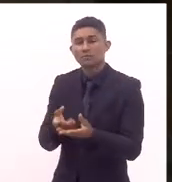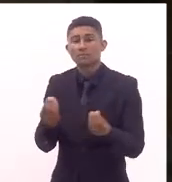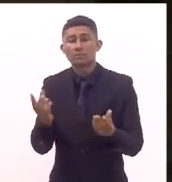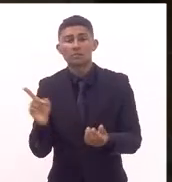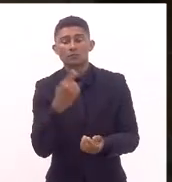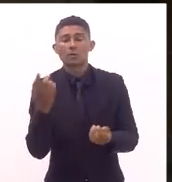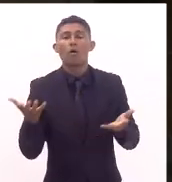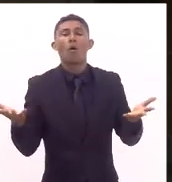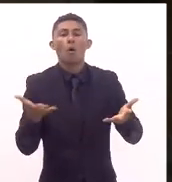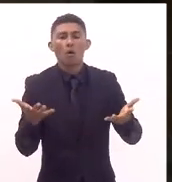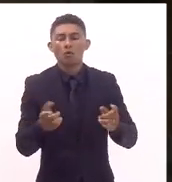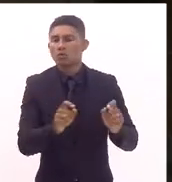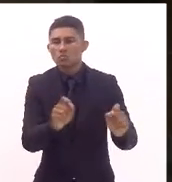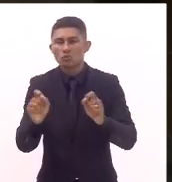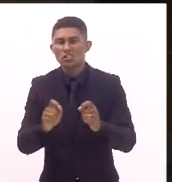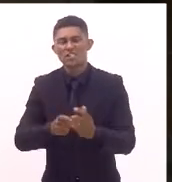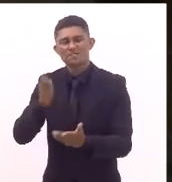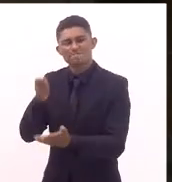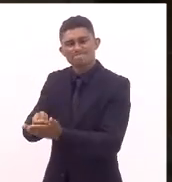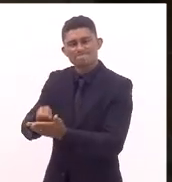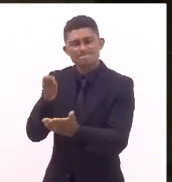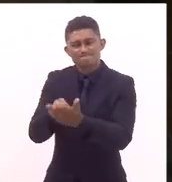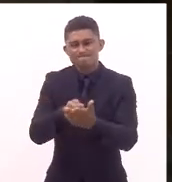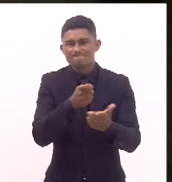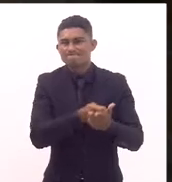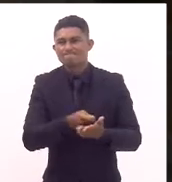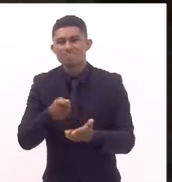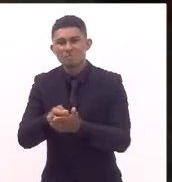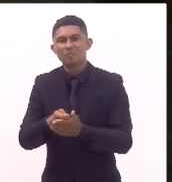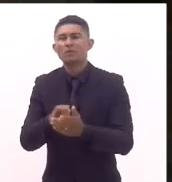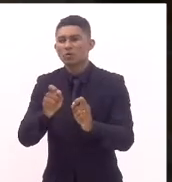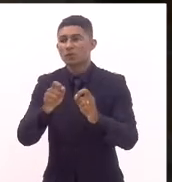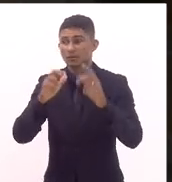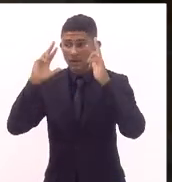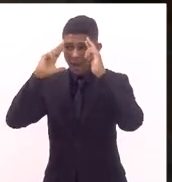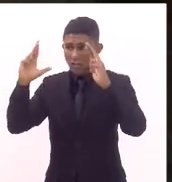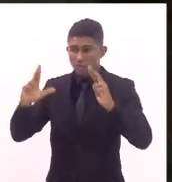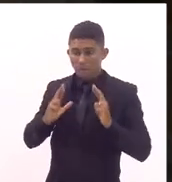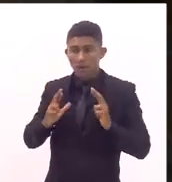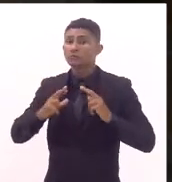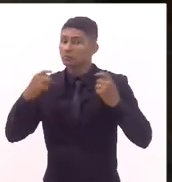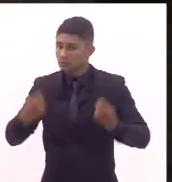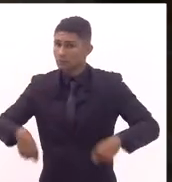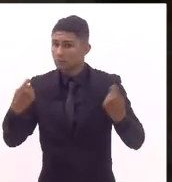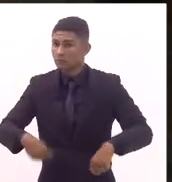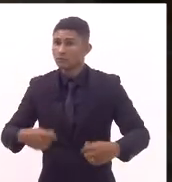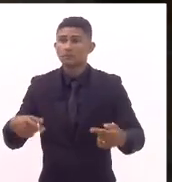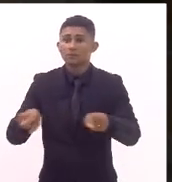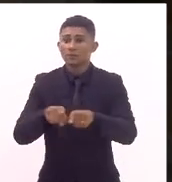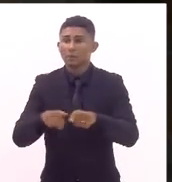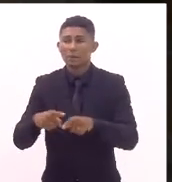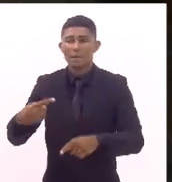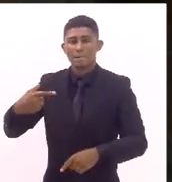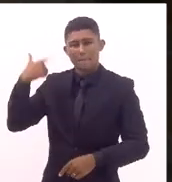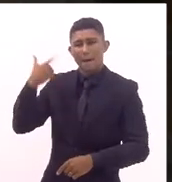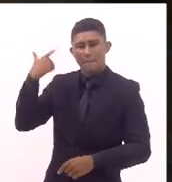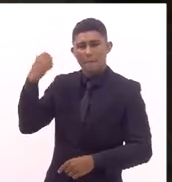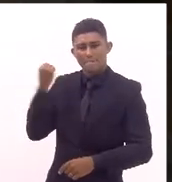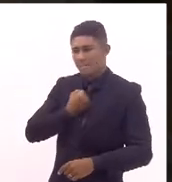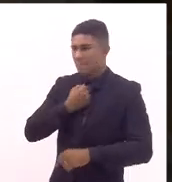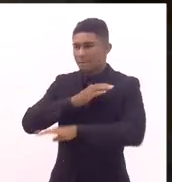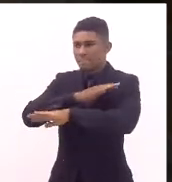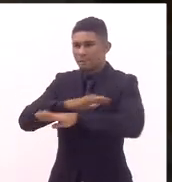reivindicando exigindo que tenhamos respeito e que Parem de nos matar